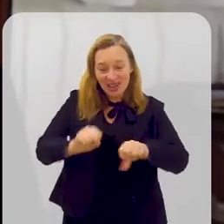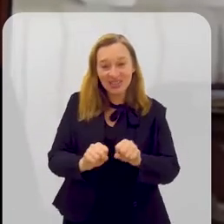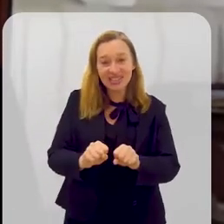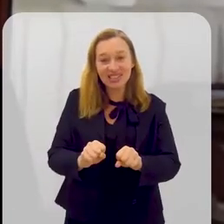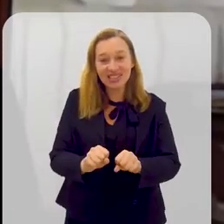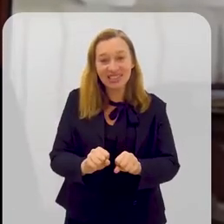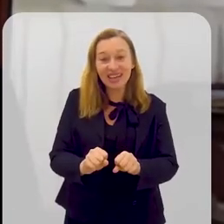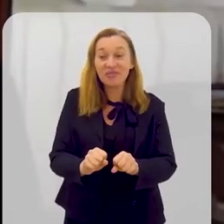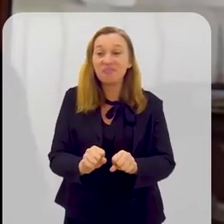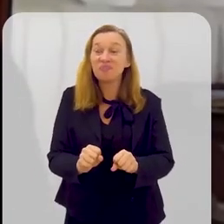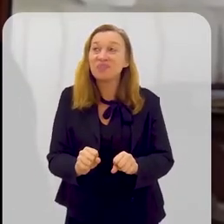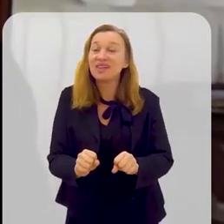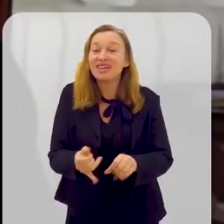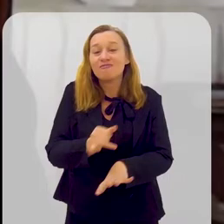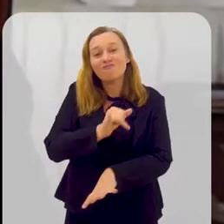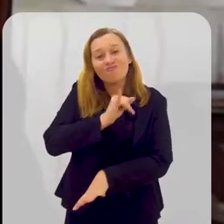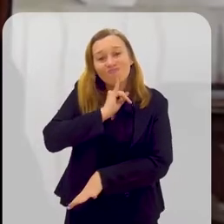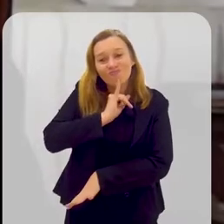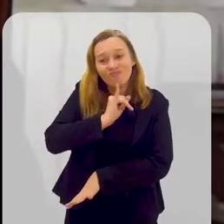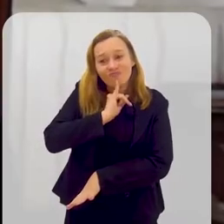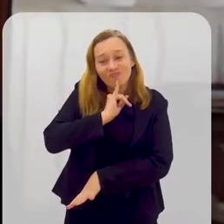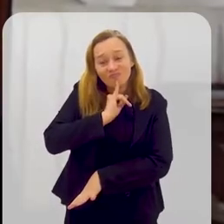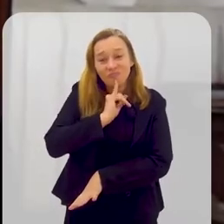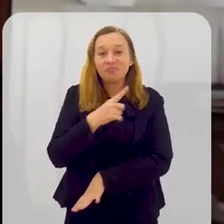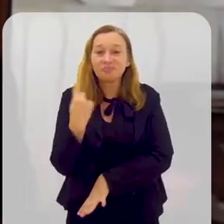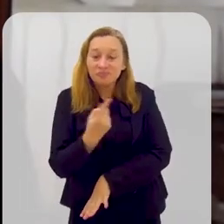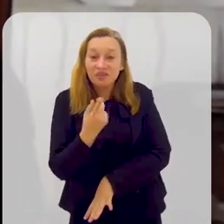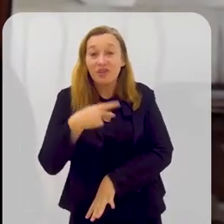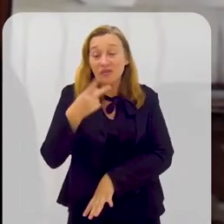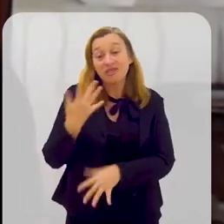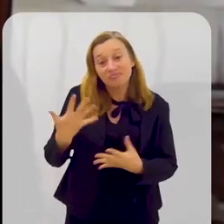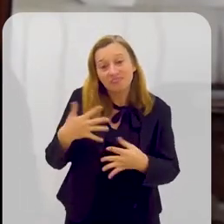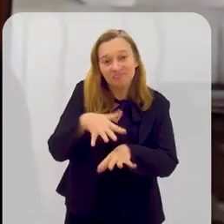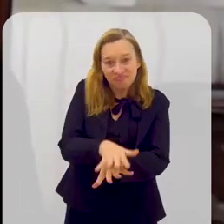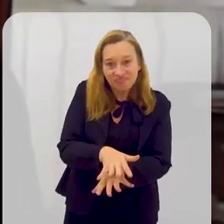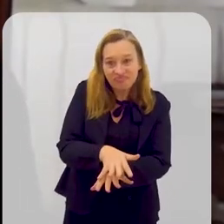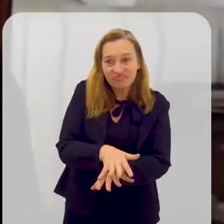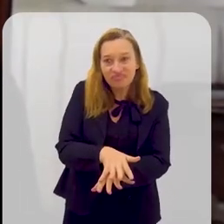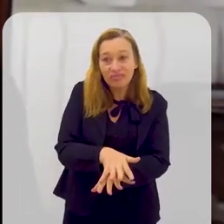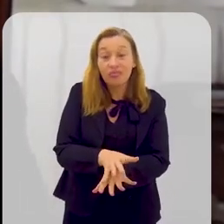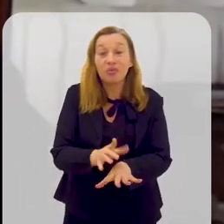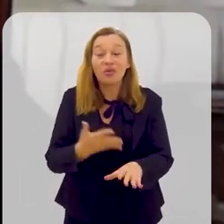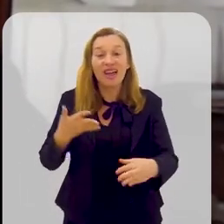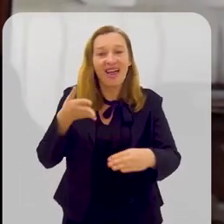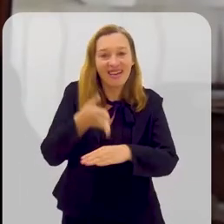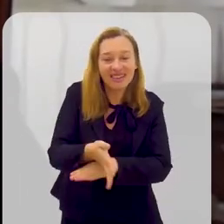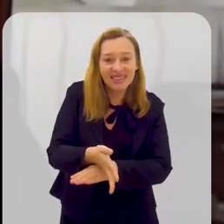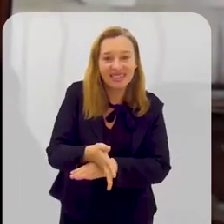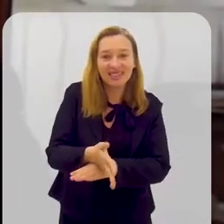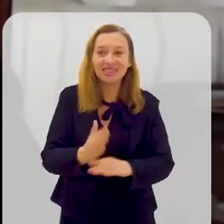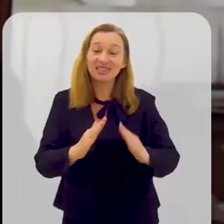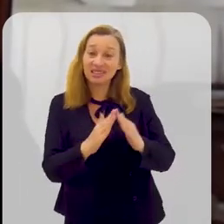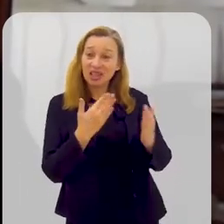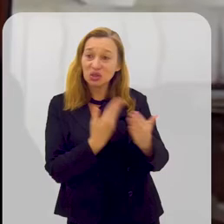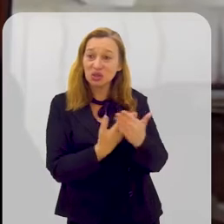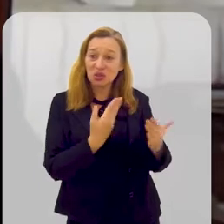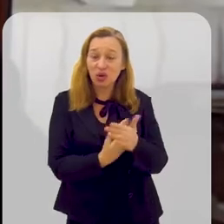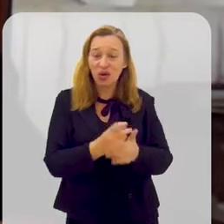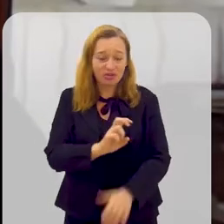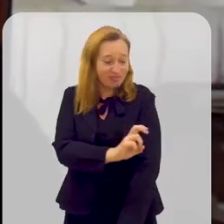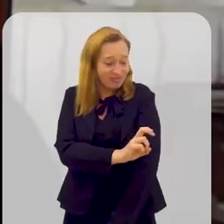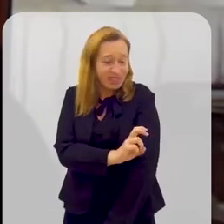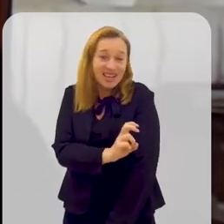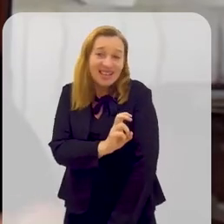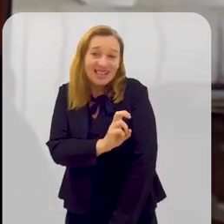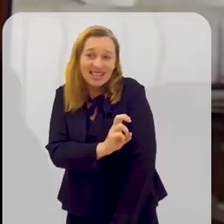linguística e isso infelizmente nós estávamos falando sobre inclusão quando ela entra na escola